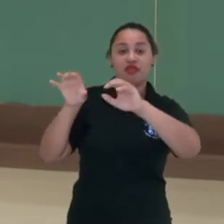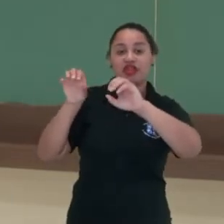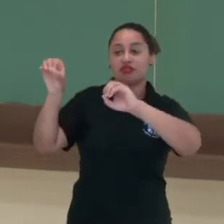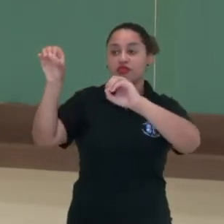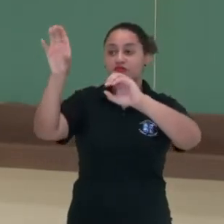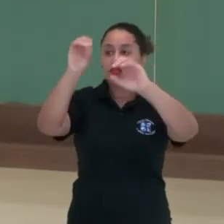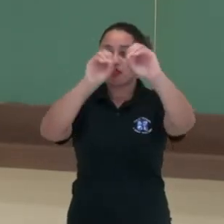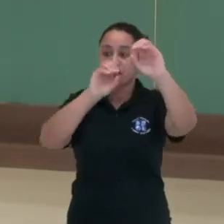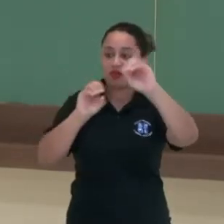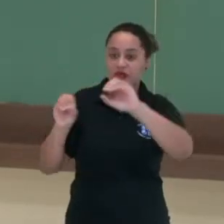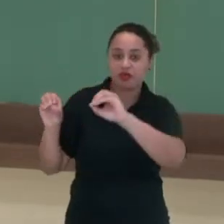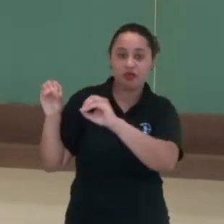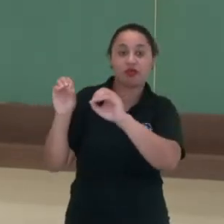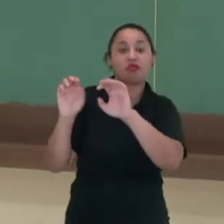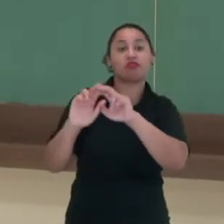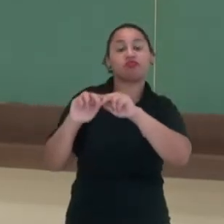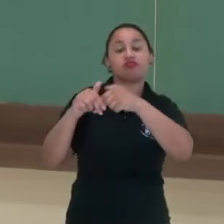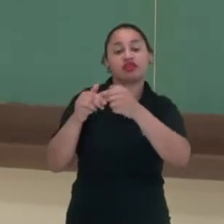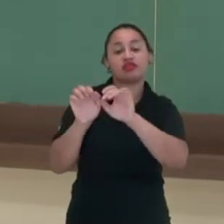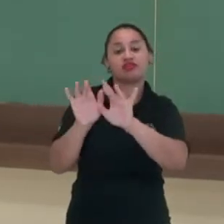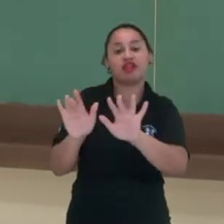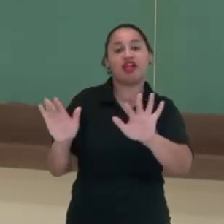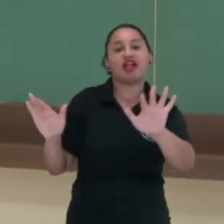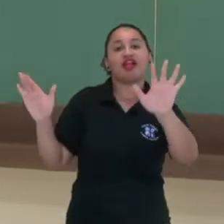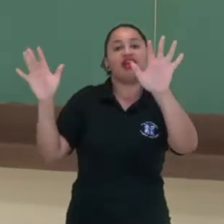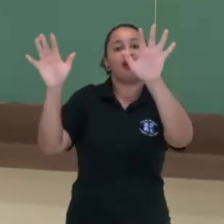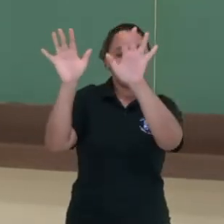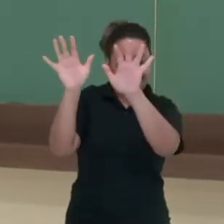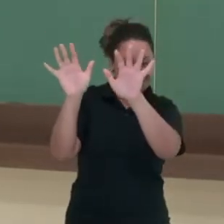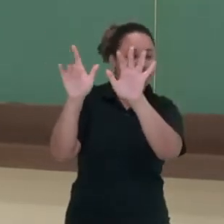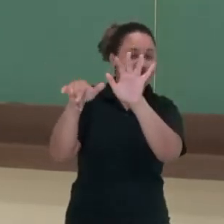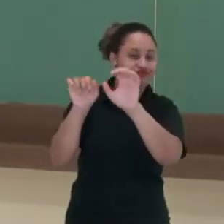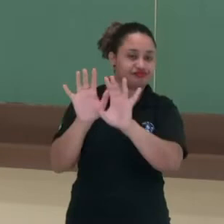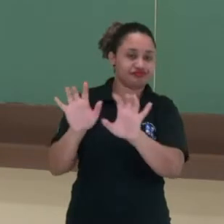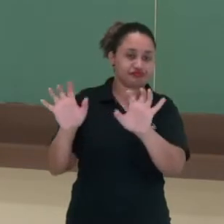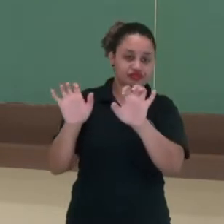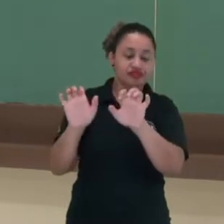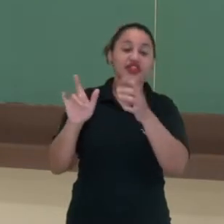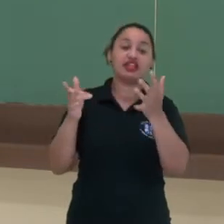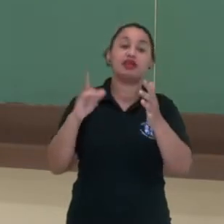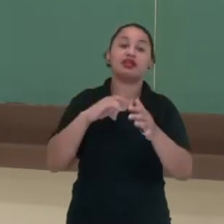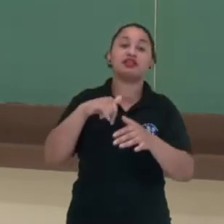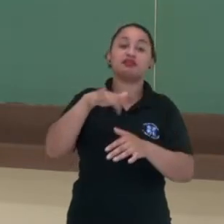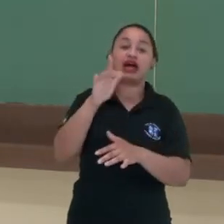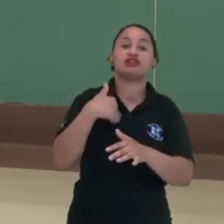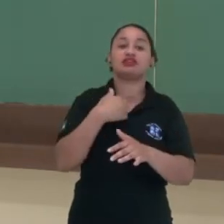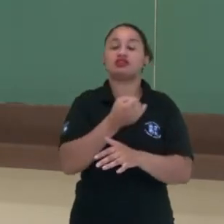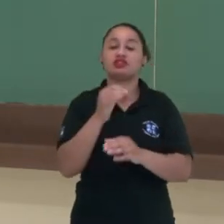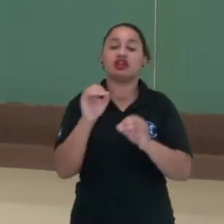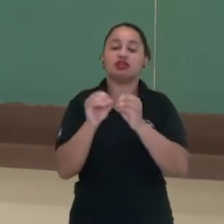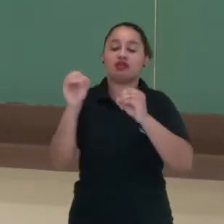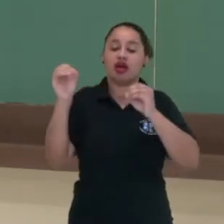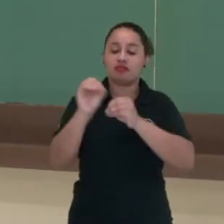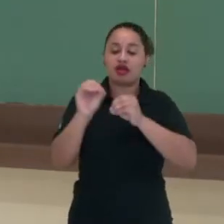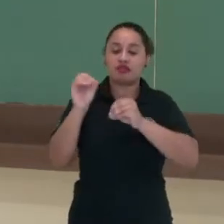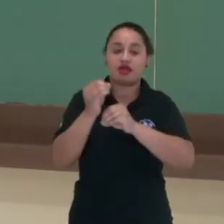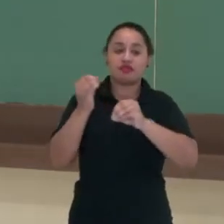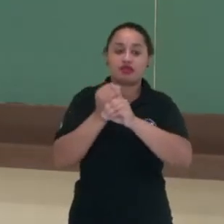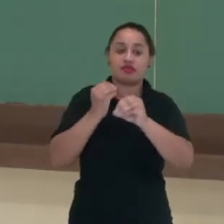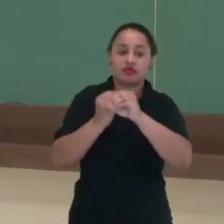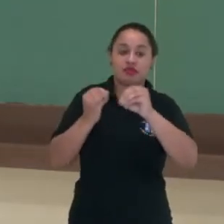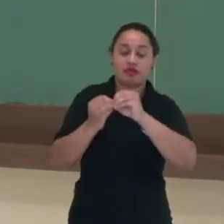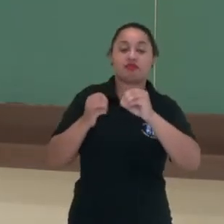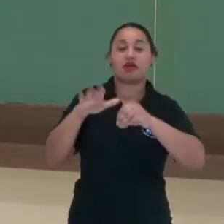um do outro e aí eles evaporam, estado gasoso. Então, quanto maior o grau de agitação das partículas,